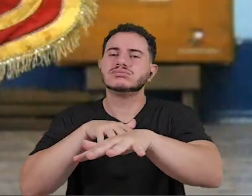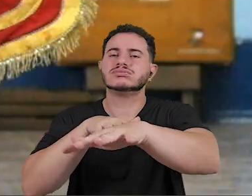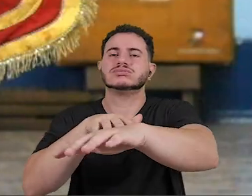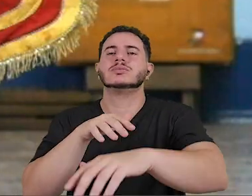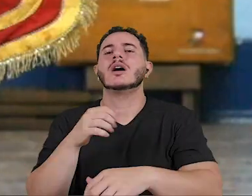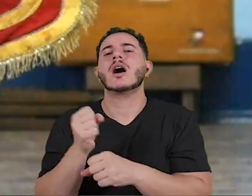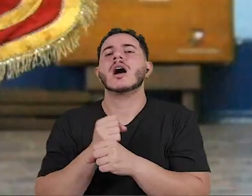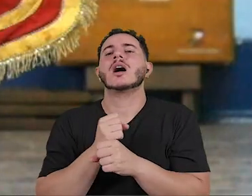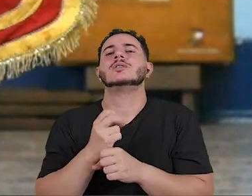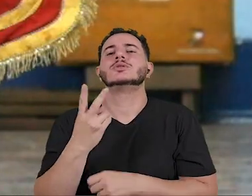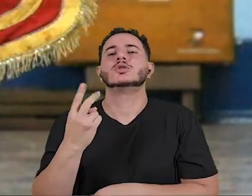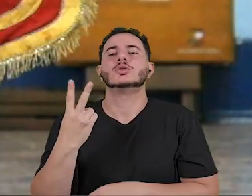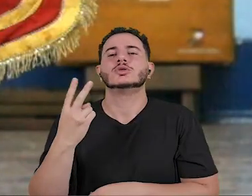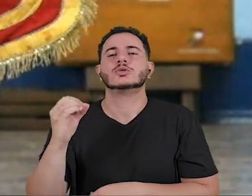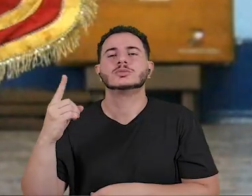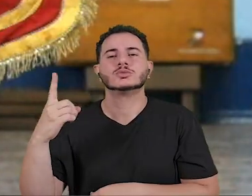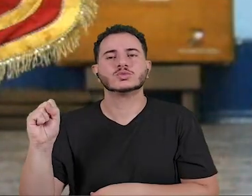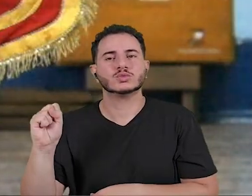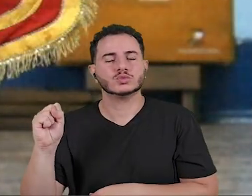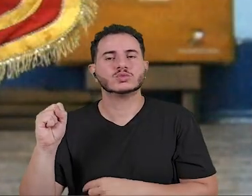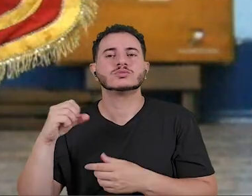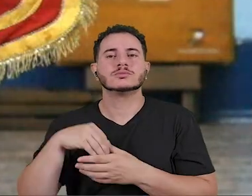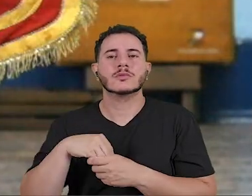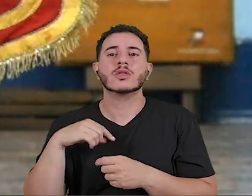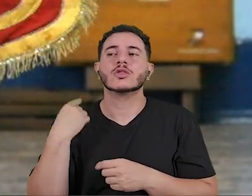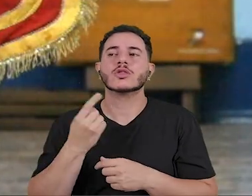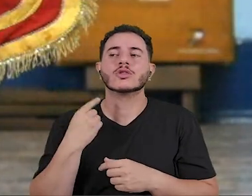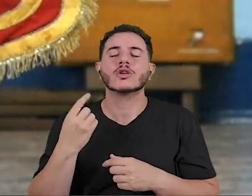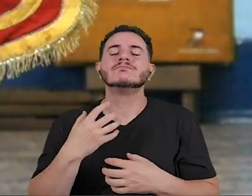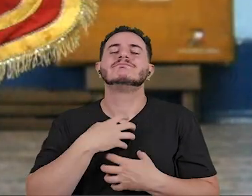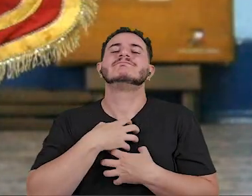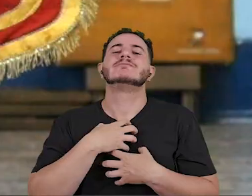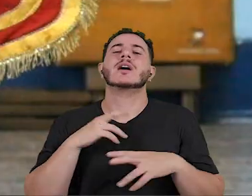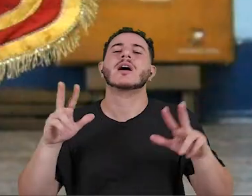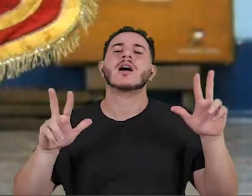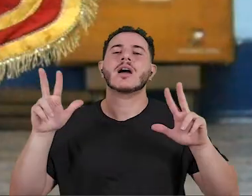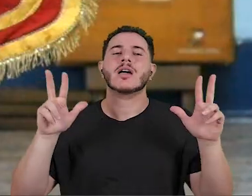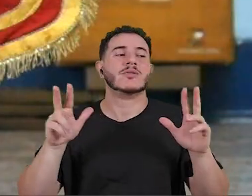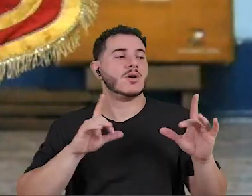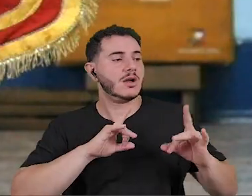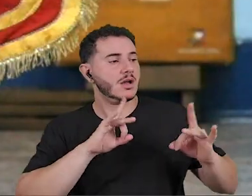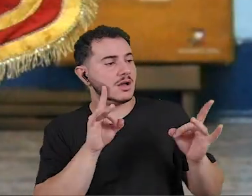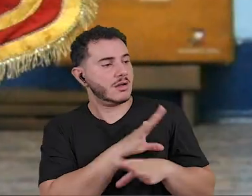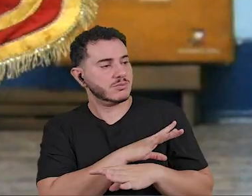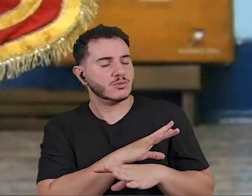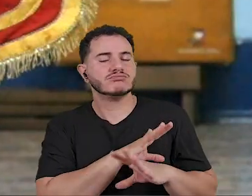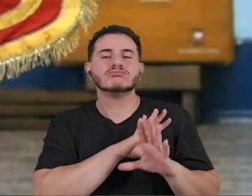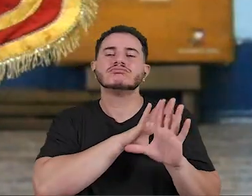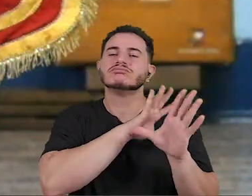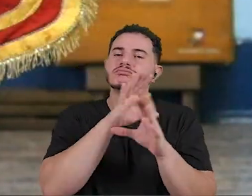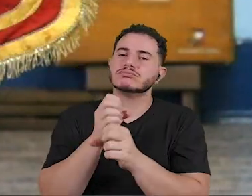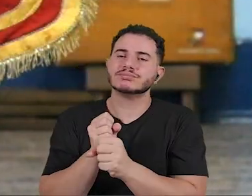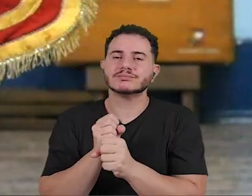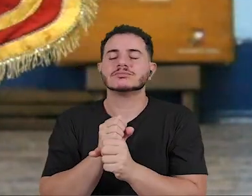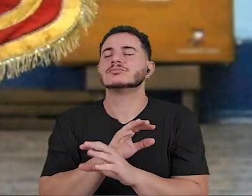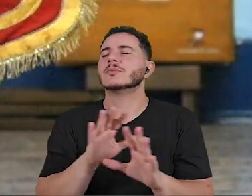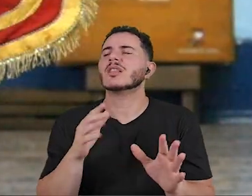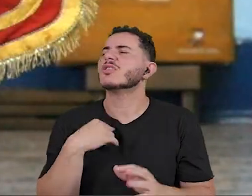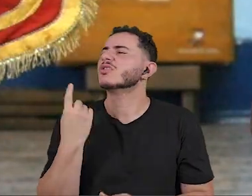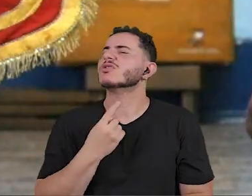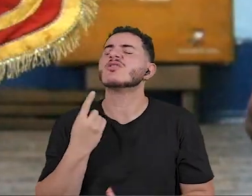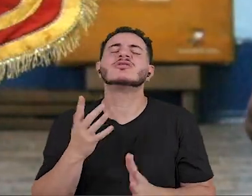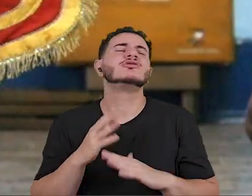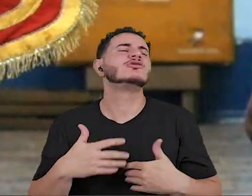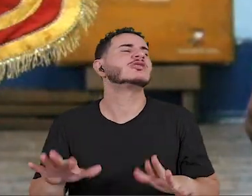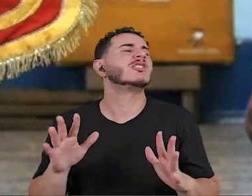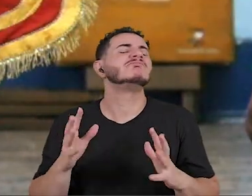ciclo, Carnaval passou, não é mais isso que a gente quer, não emociona mais, não, sabe? Então, é